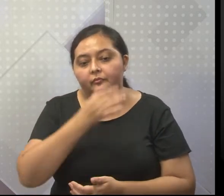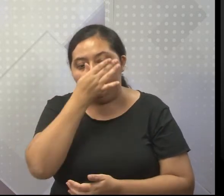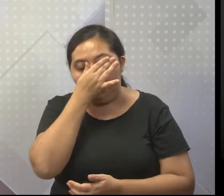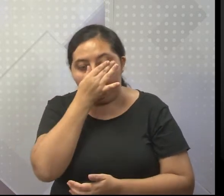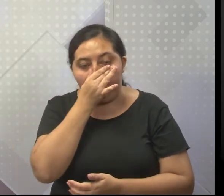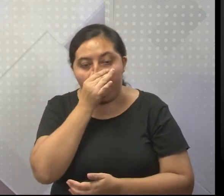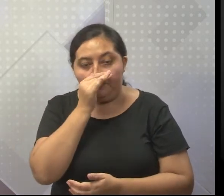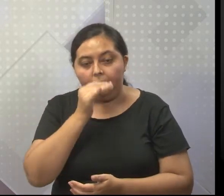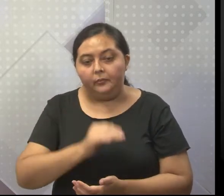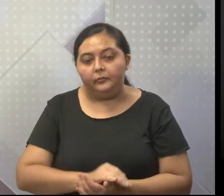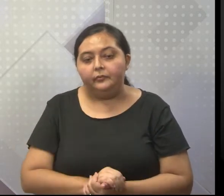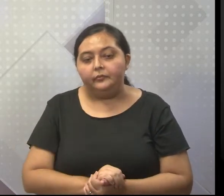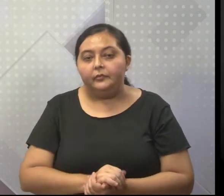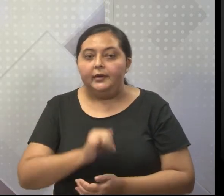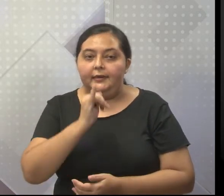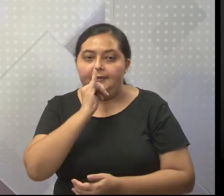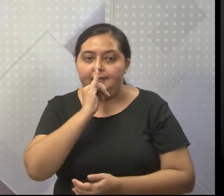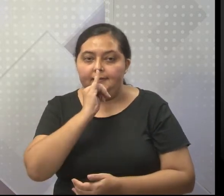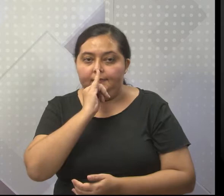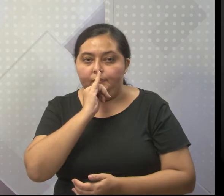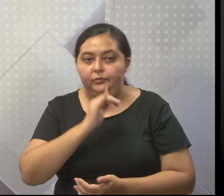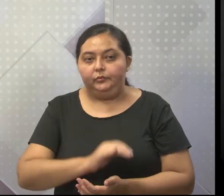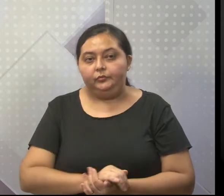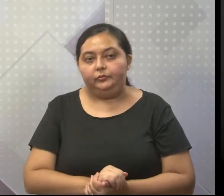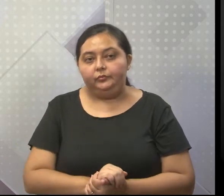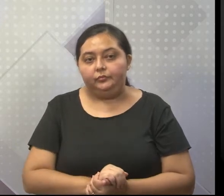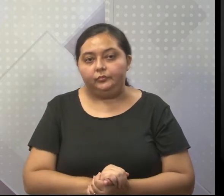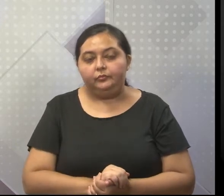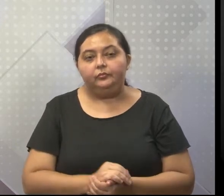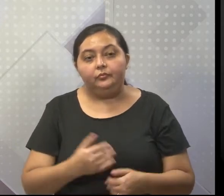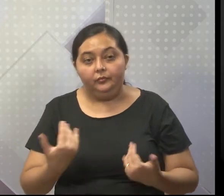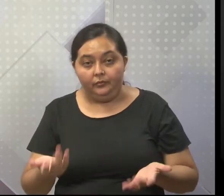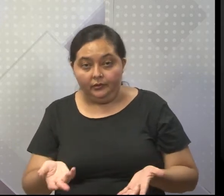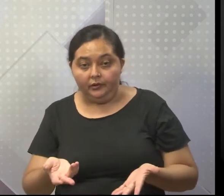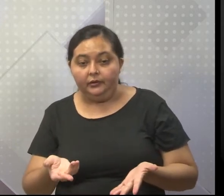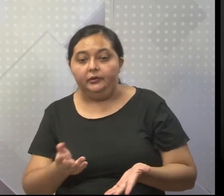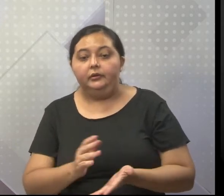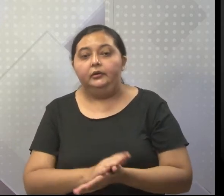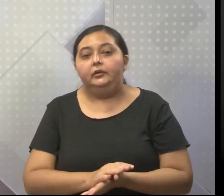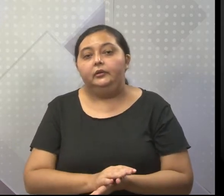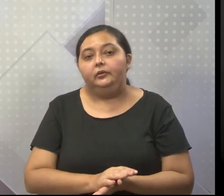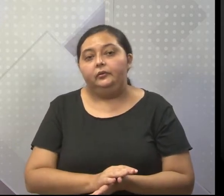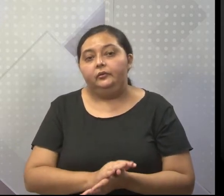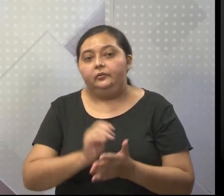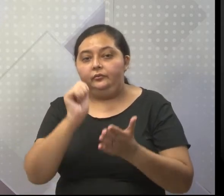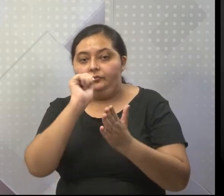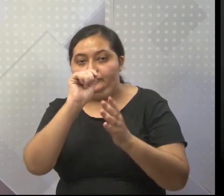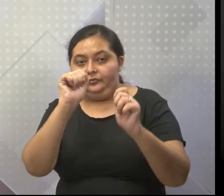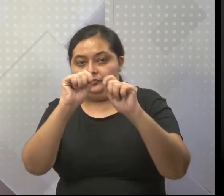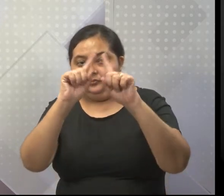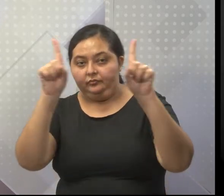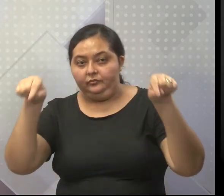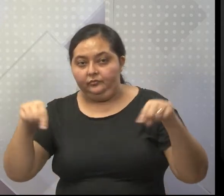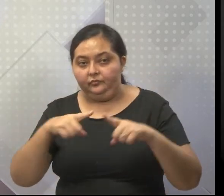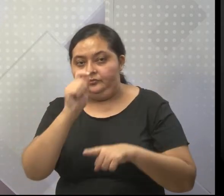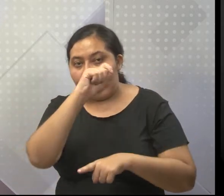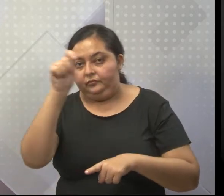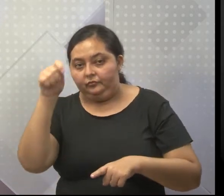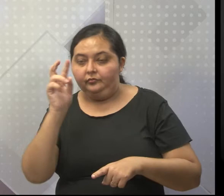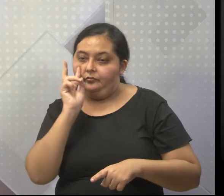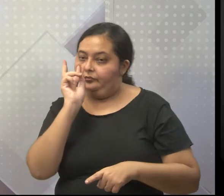Olha só, agora vamos usar alguns exemplos aqui, tá? E aí é que eu vou querer que você venha no quadro comigo.